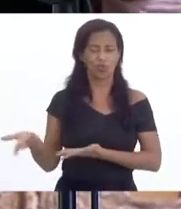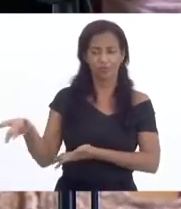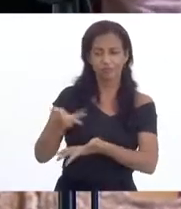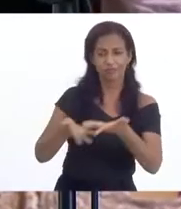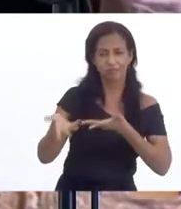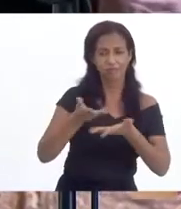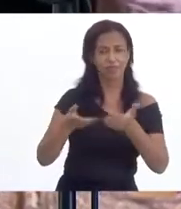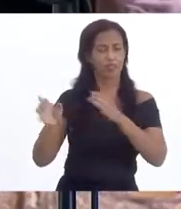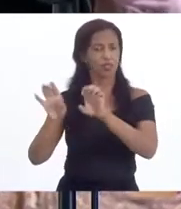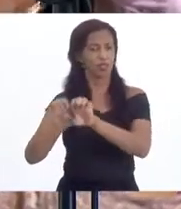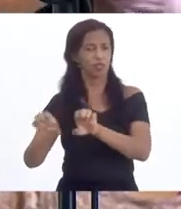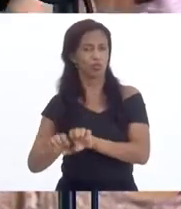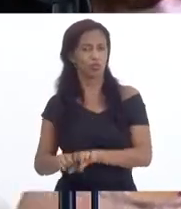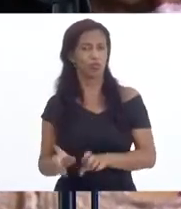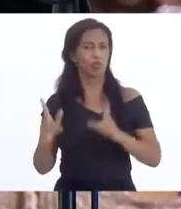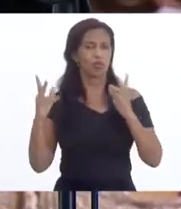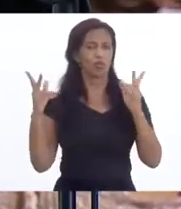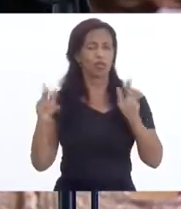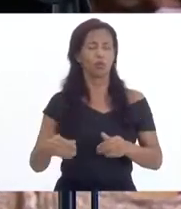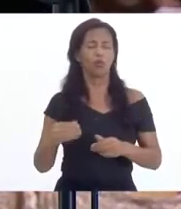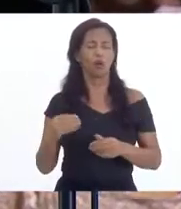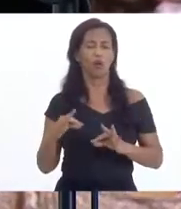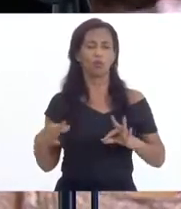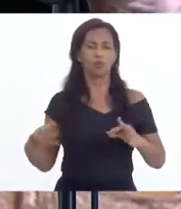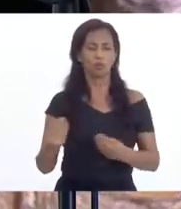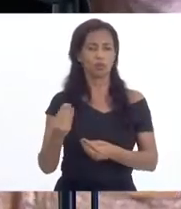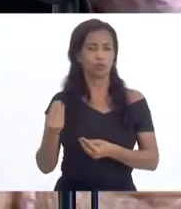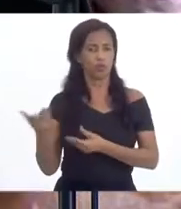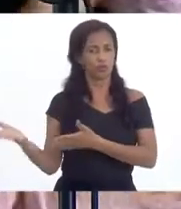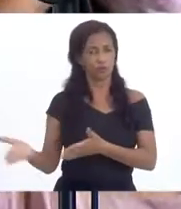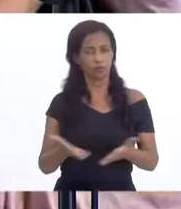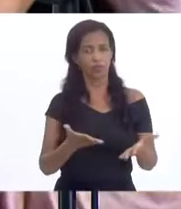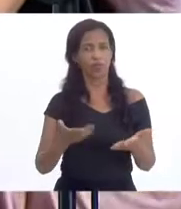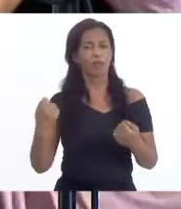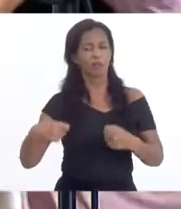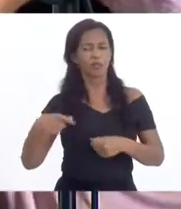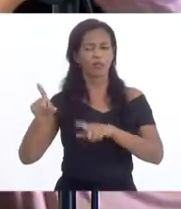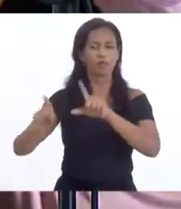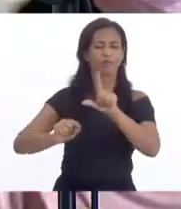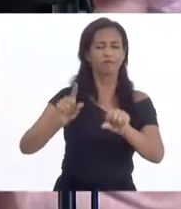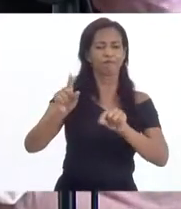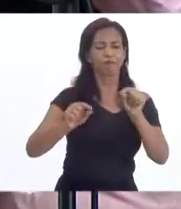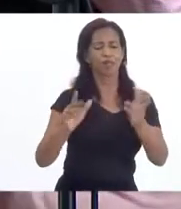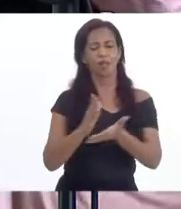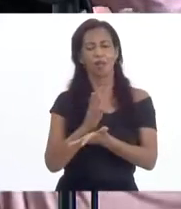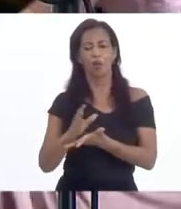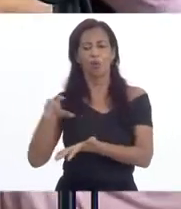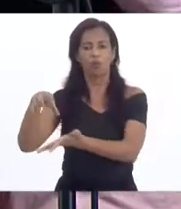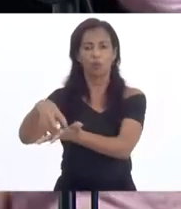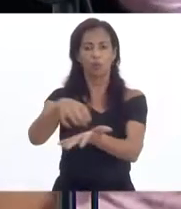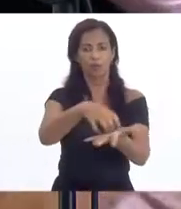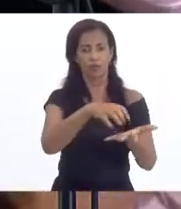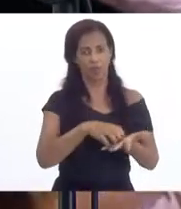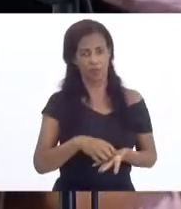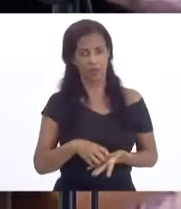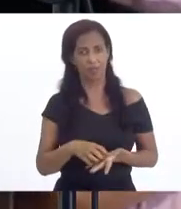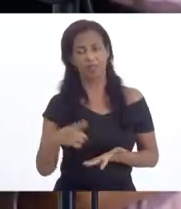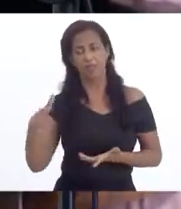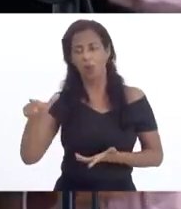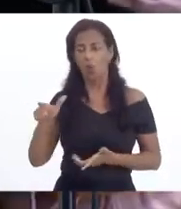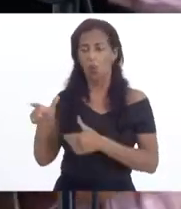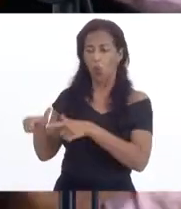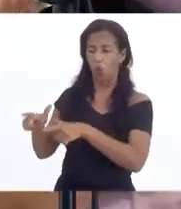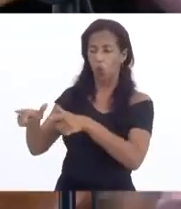em infraestrutura, como todos nós passamos. Precisamos priorizar algumas áreas e, em detrimento disso, outras não